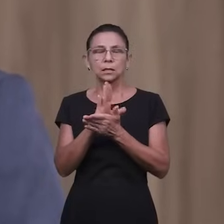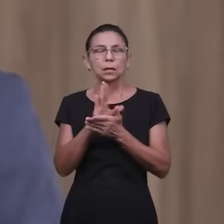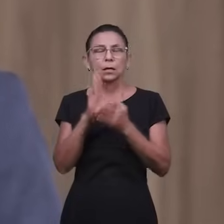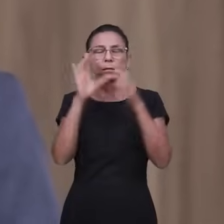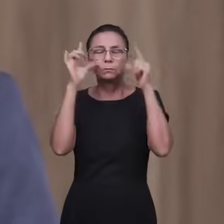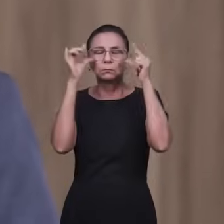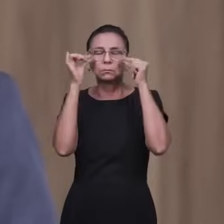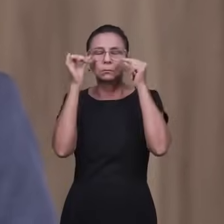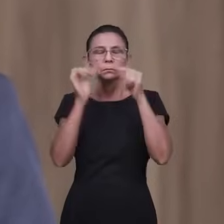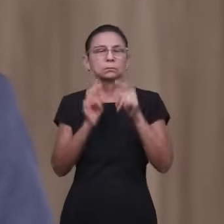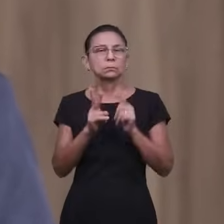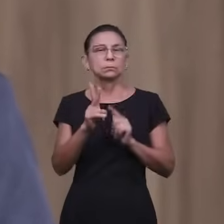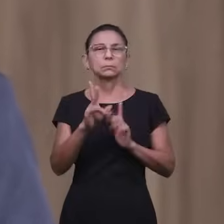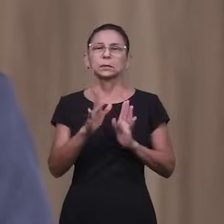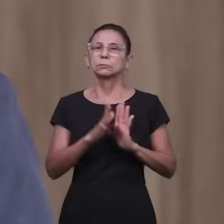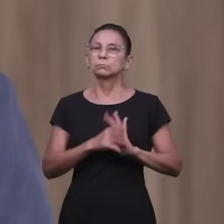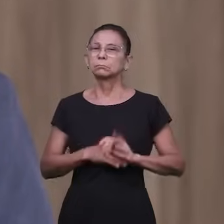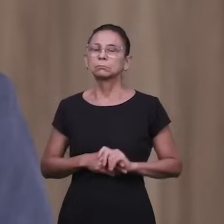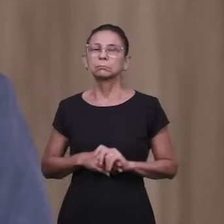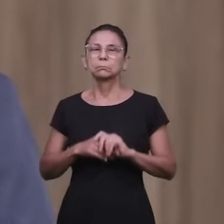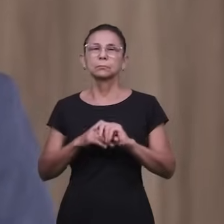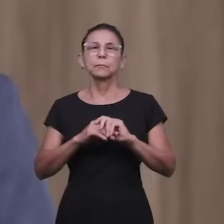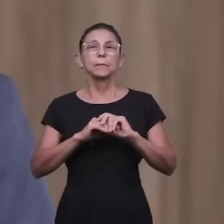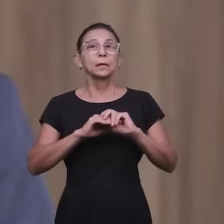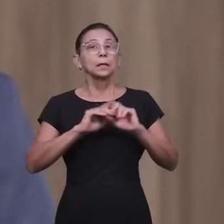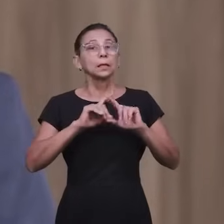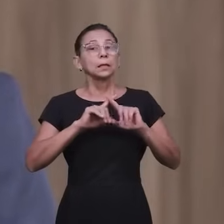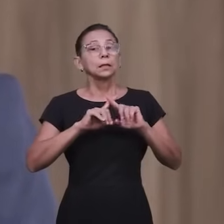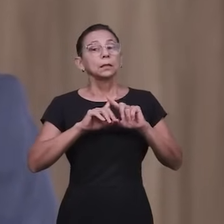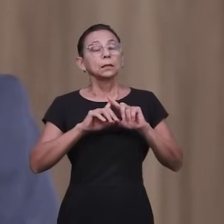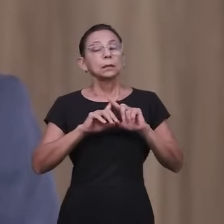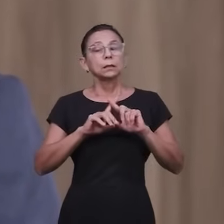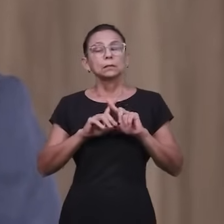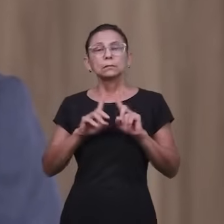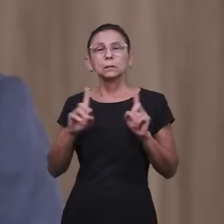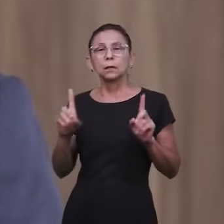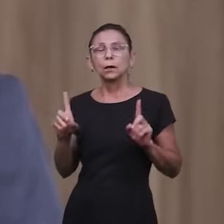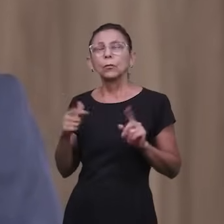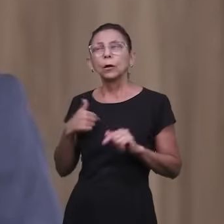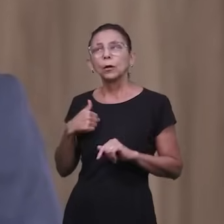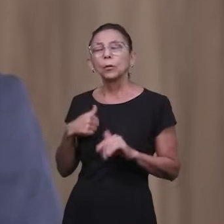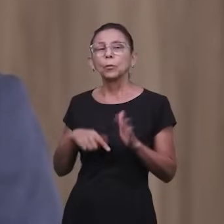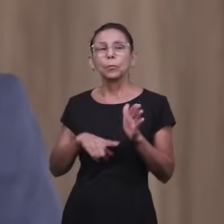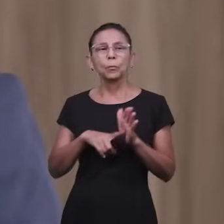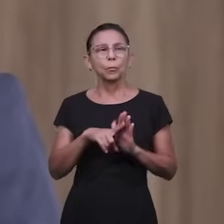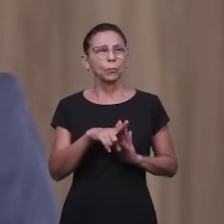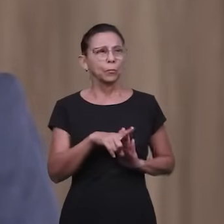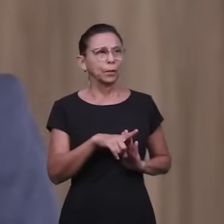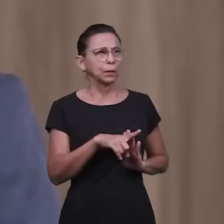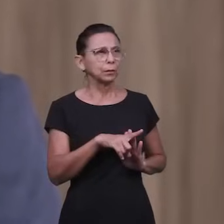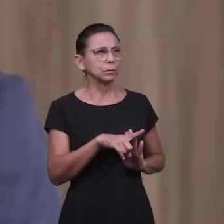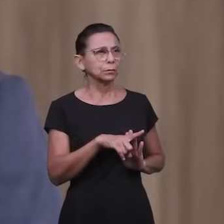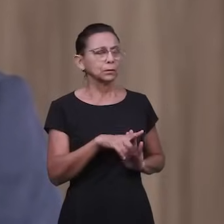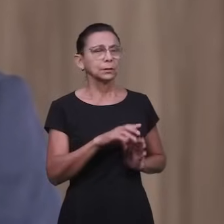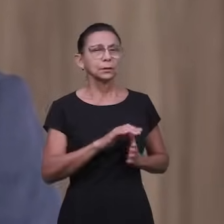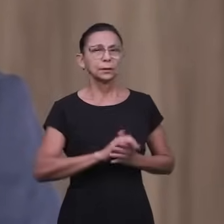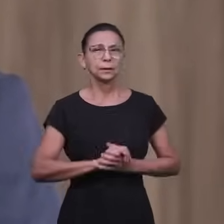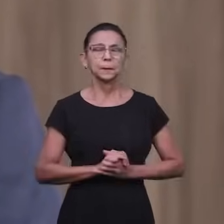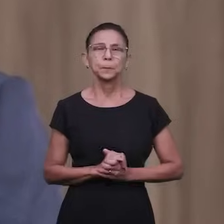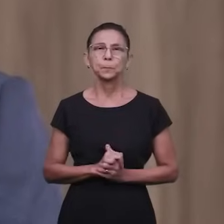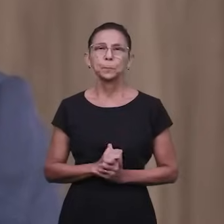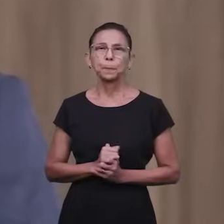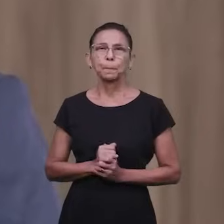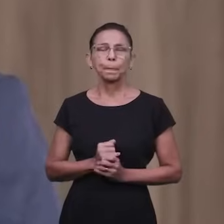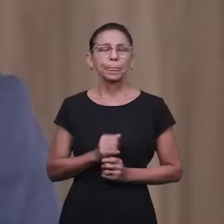e perguntei a ela se ela sabia colocar, ela me ligou de um celular, se ela sabia colocar o telefone dela no modo viva voz, e